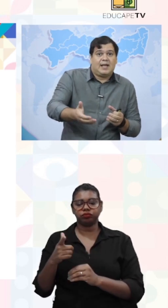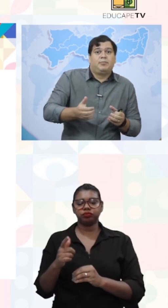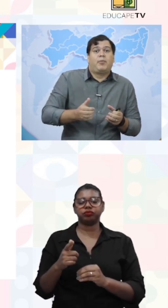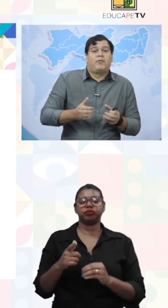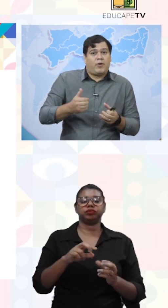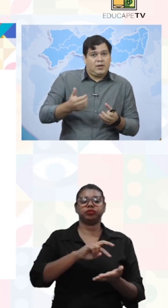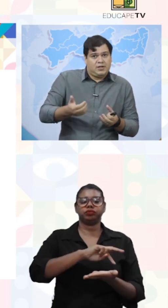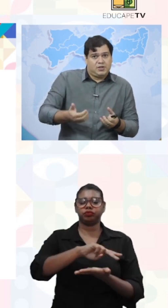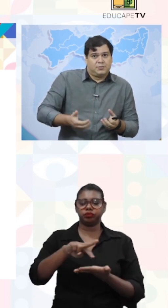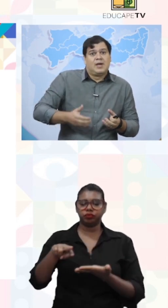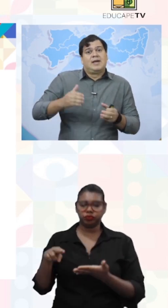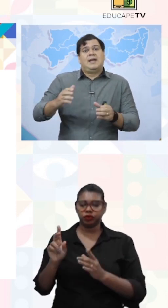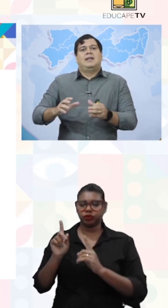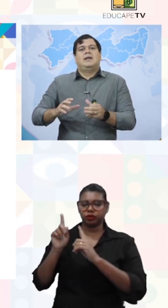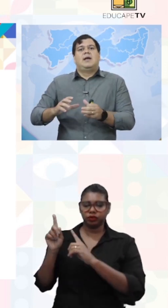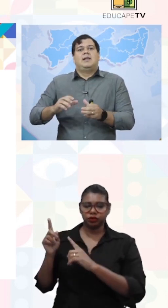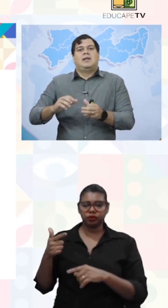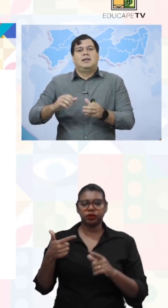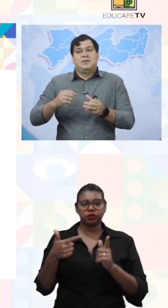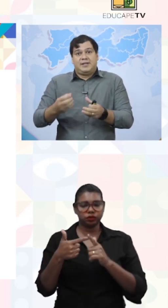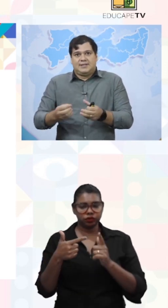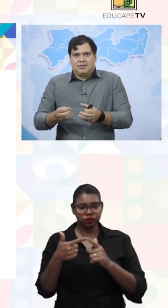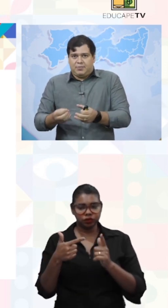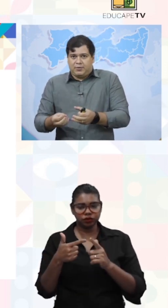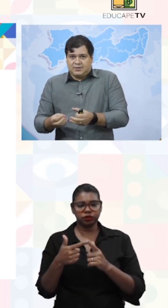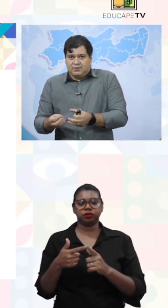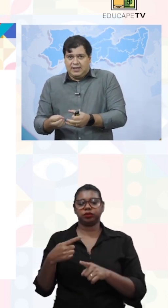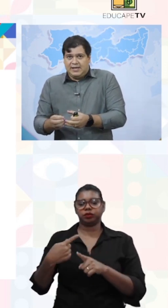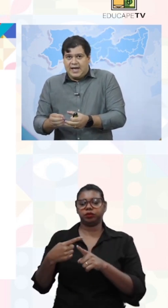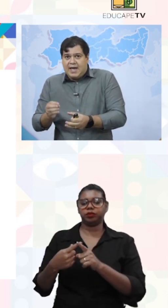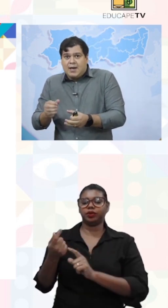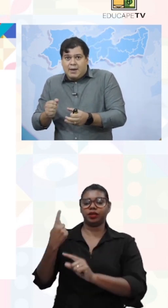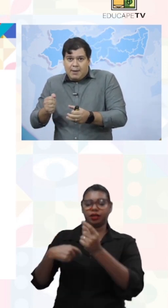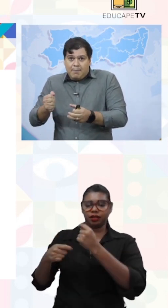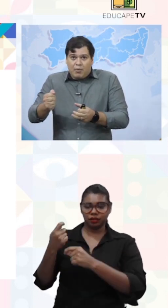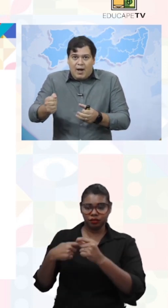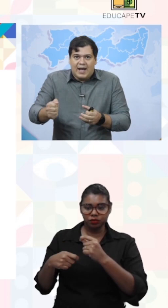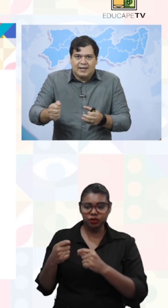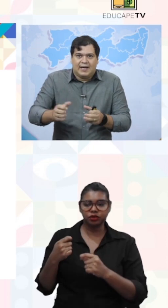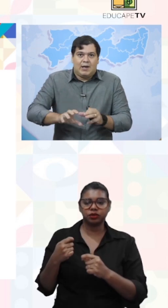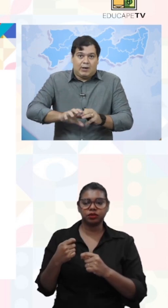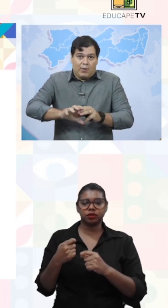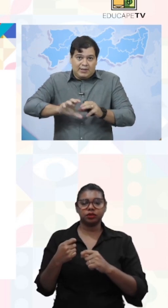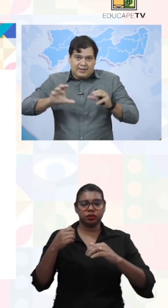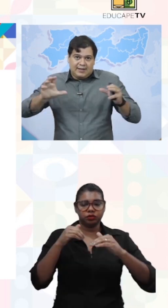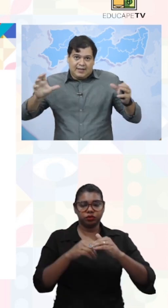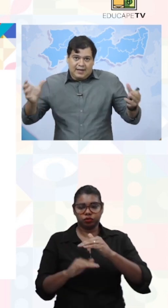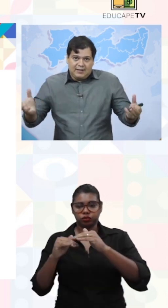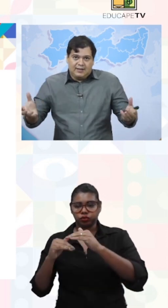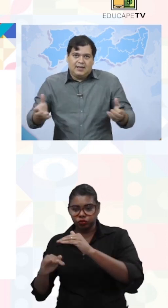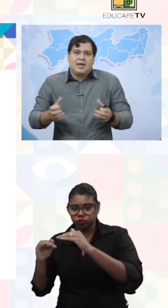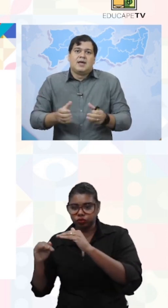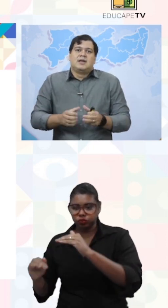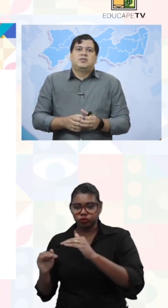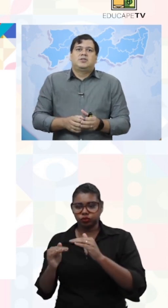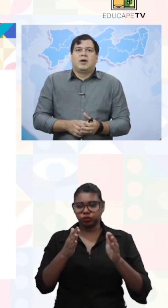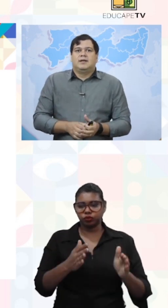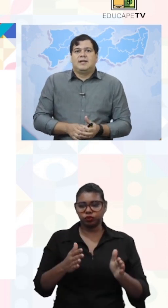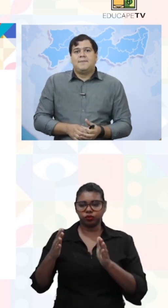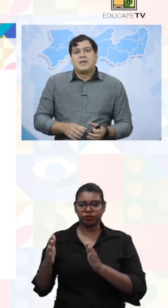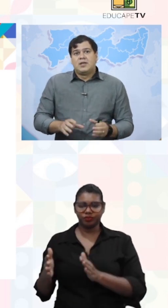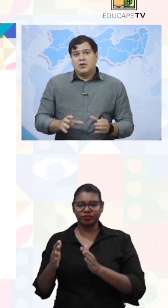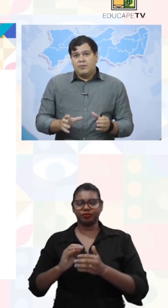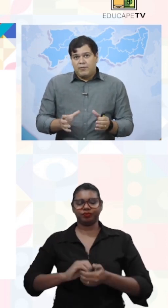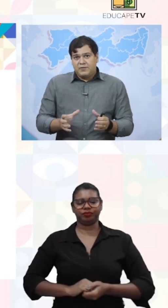diferentemente lá do Fordismo, que a administração da produção dele é empurrada, é uma quantidade grande de estoque,